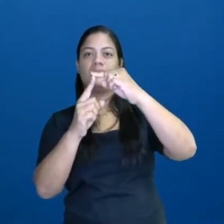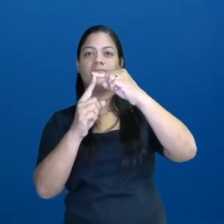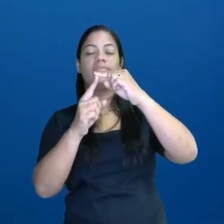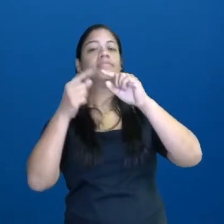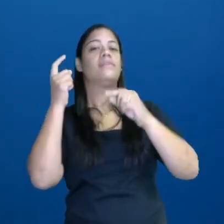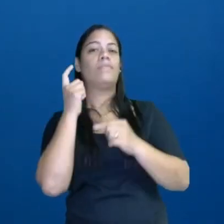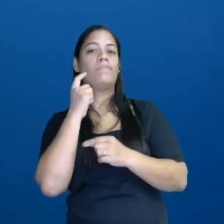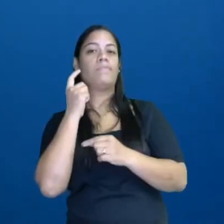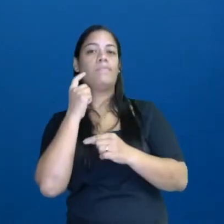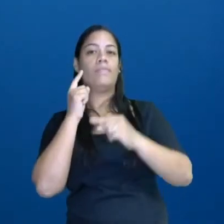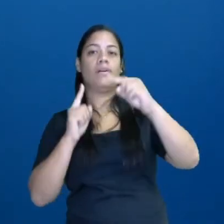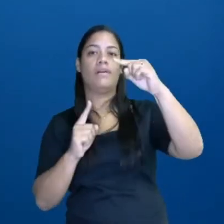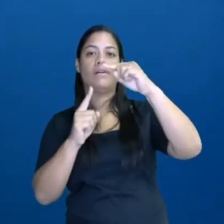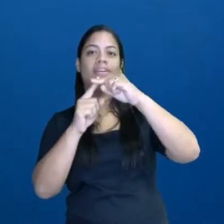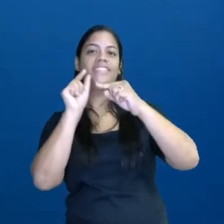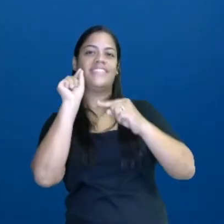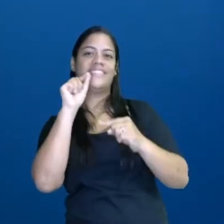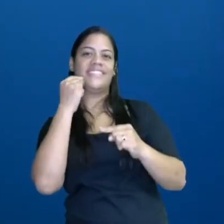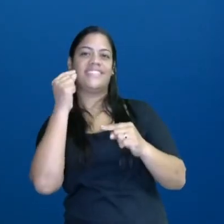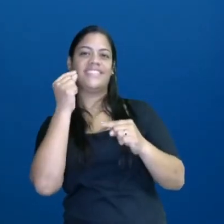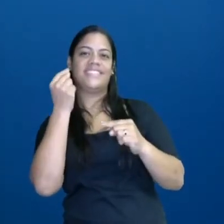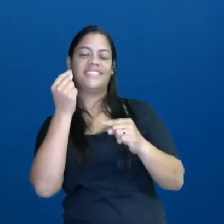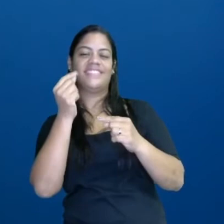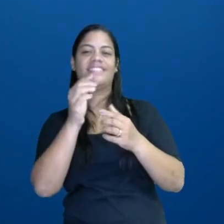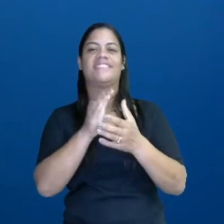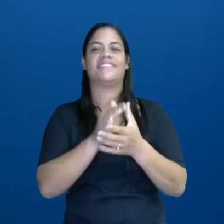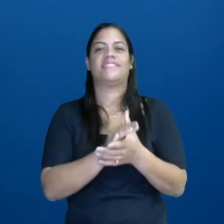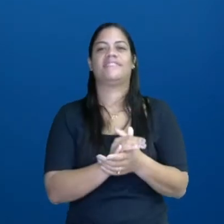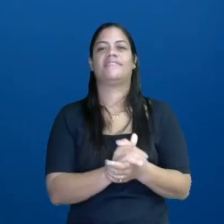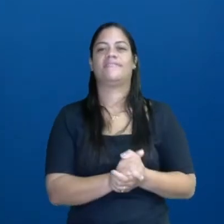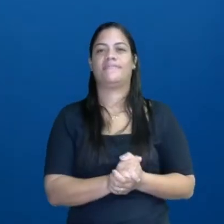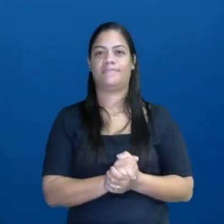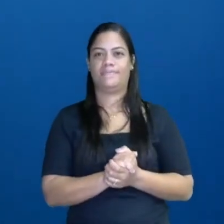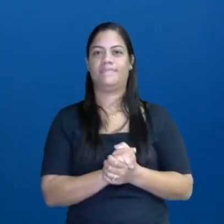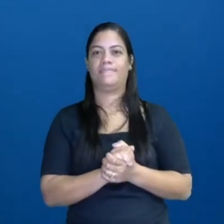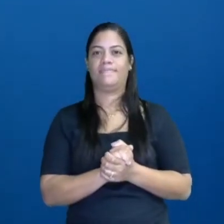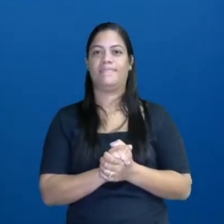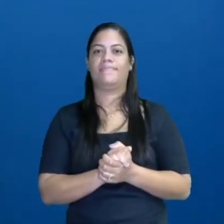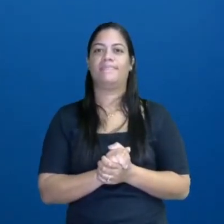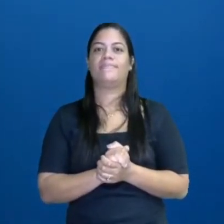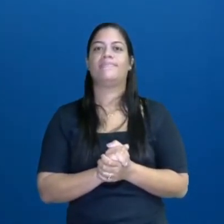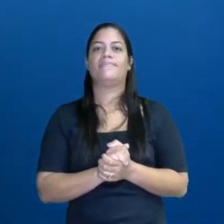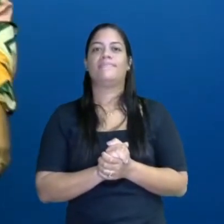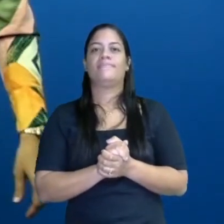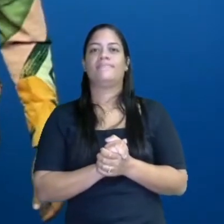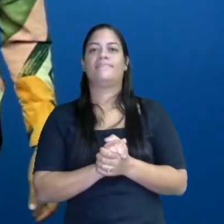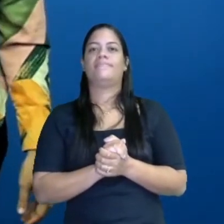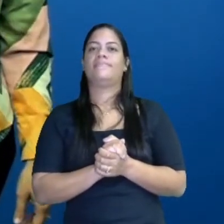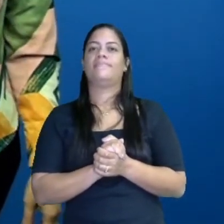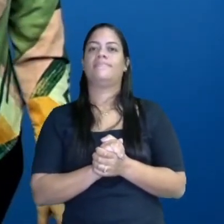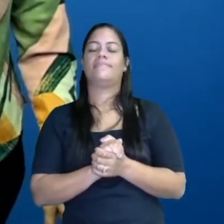eu liguei, aqui, ó, passando meus lados aqui, ó, com um palito de dente, tá?